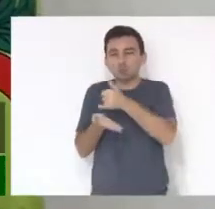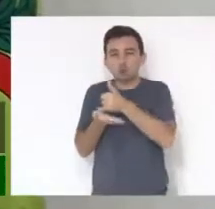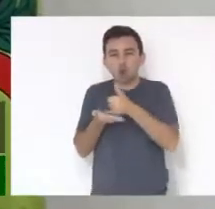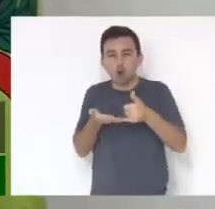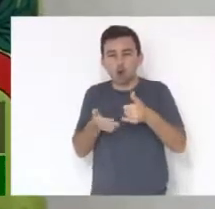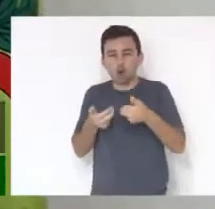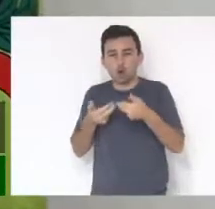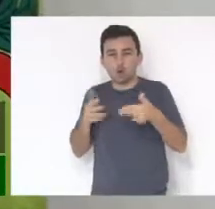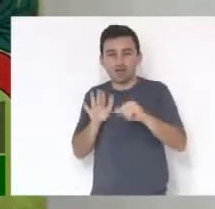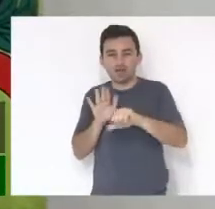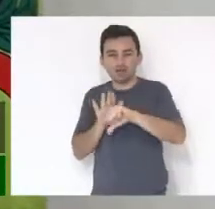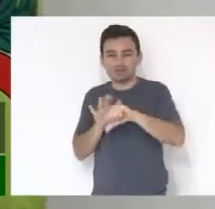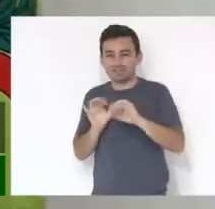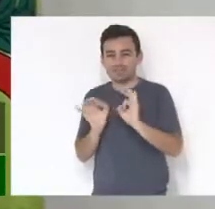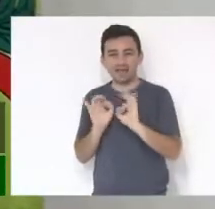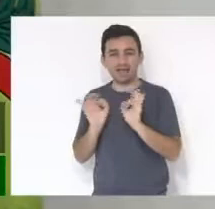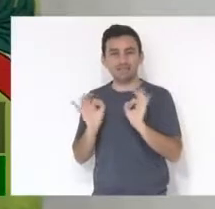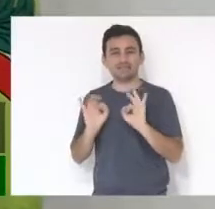pelo número